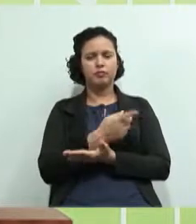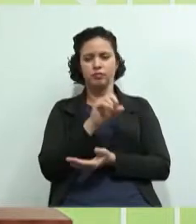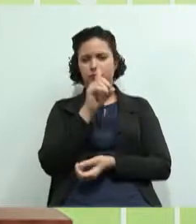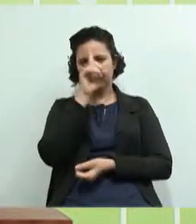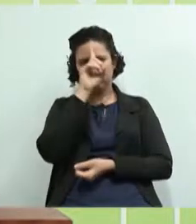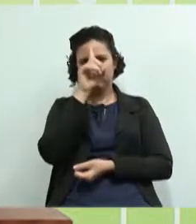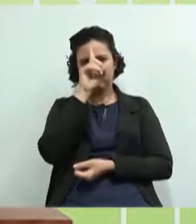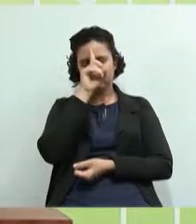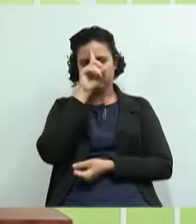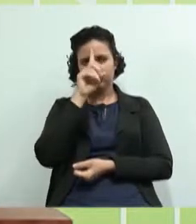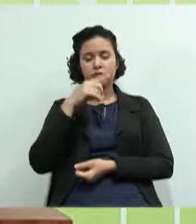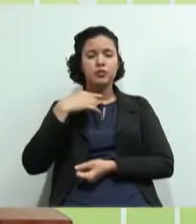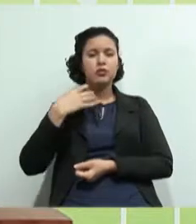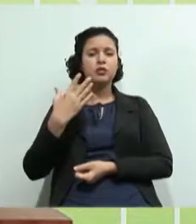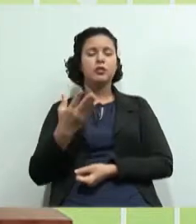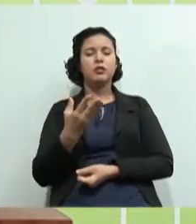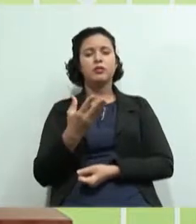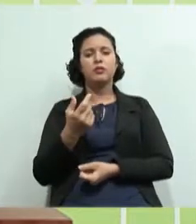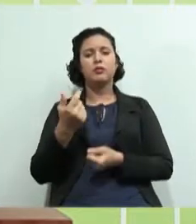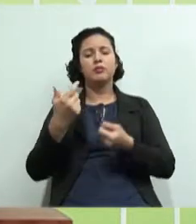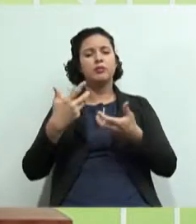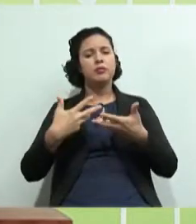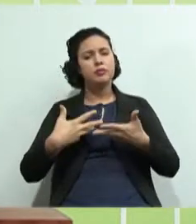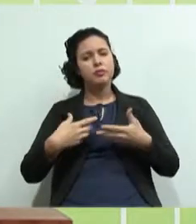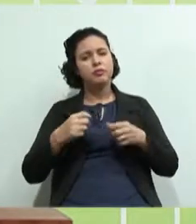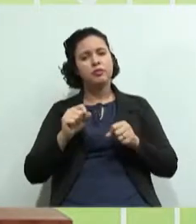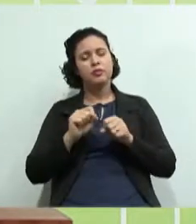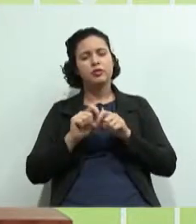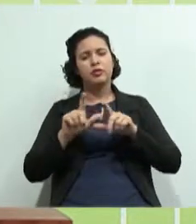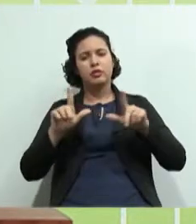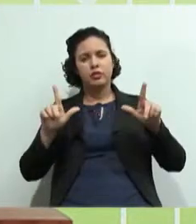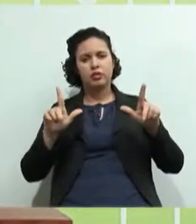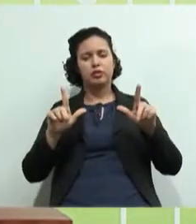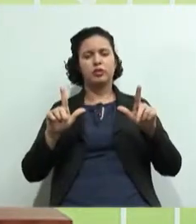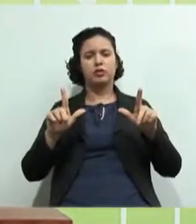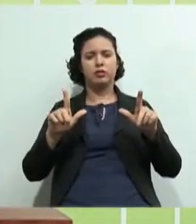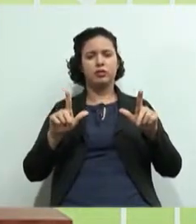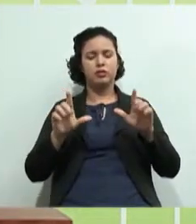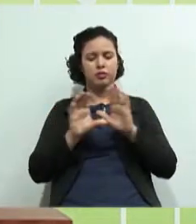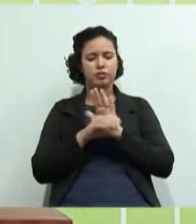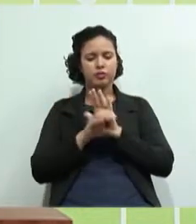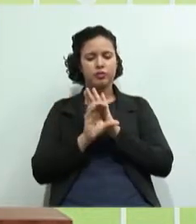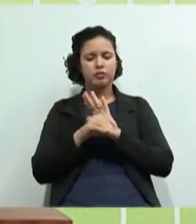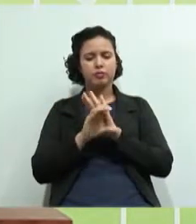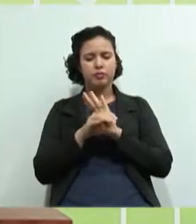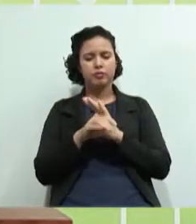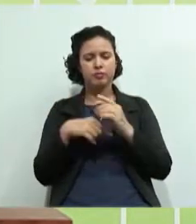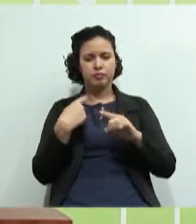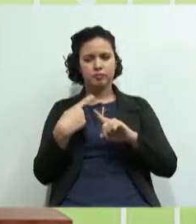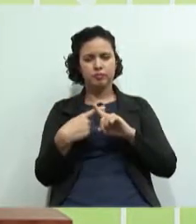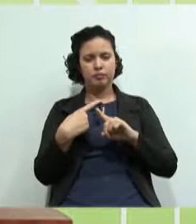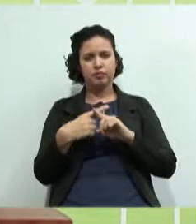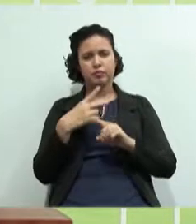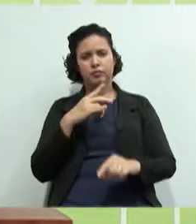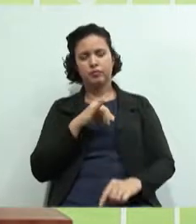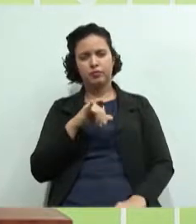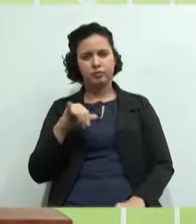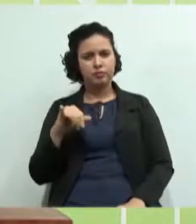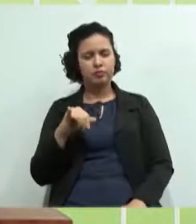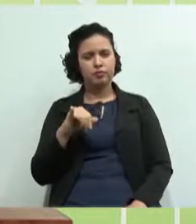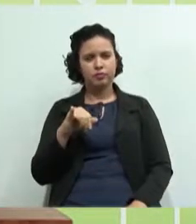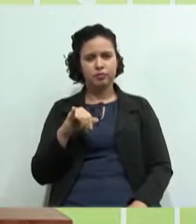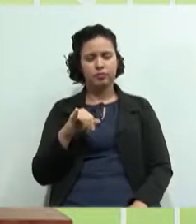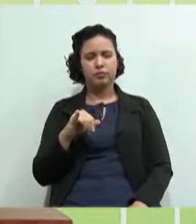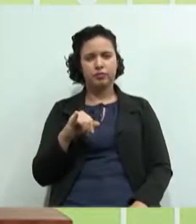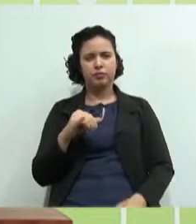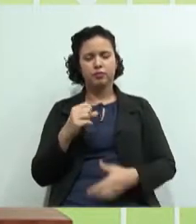cotidiano, tá? Então você precisa ficar muito atento, né, em determinados conceitos, em determinadas situações que você vai levar,